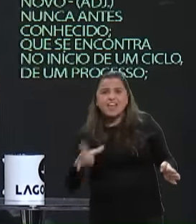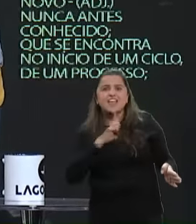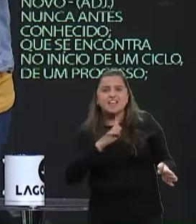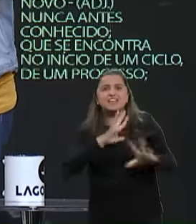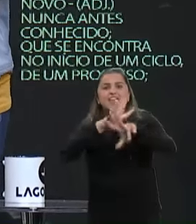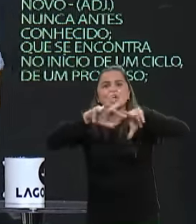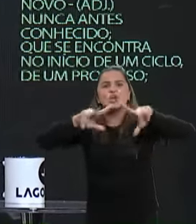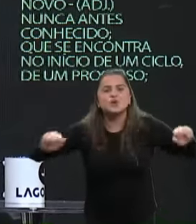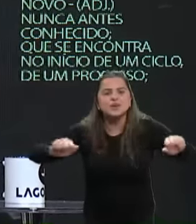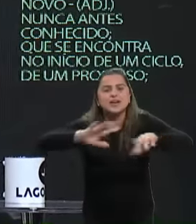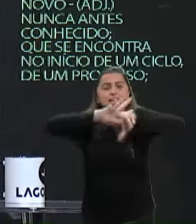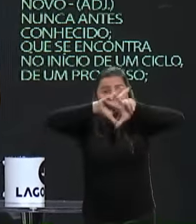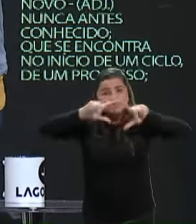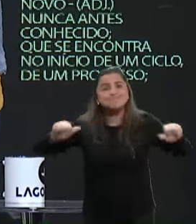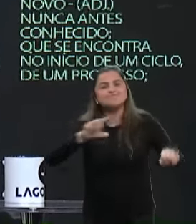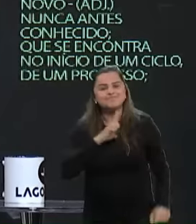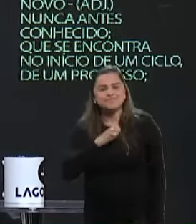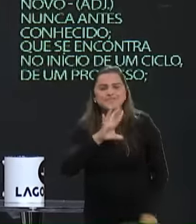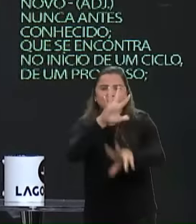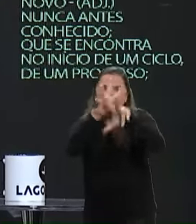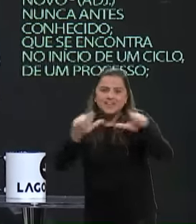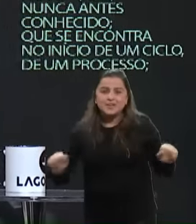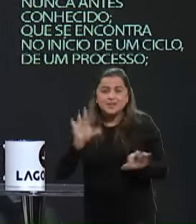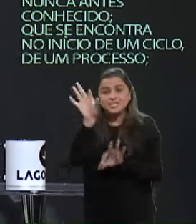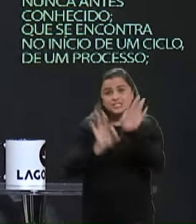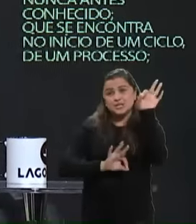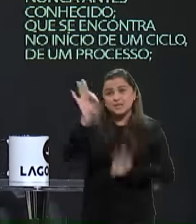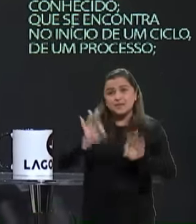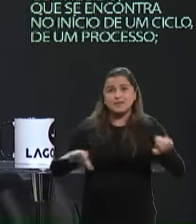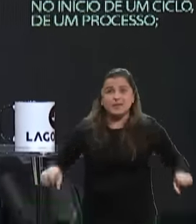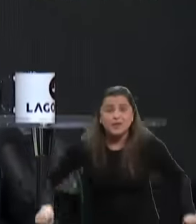cura, tem cura. Se prepara.